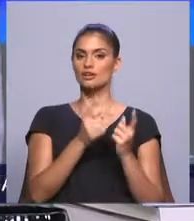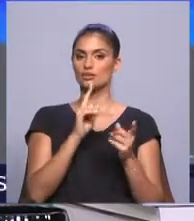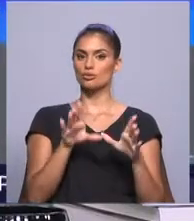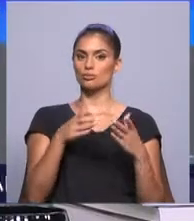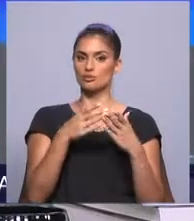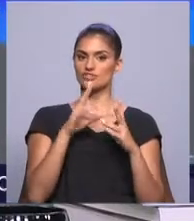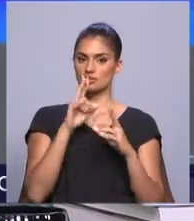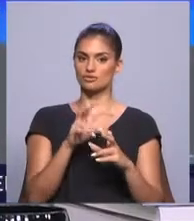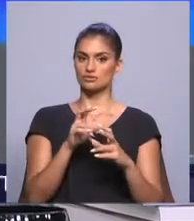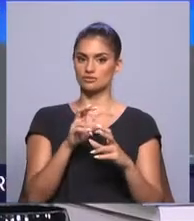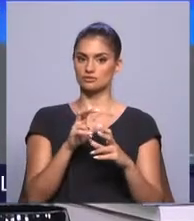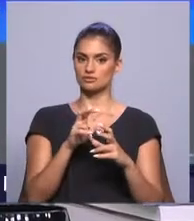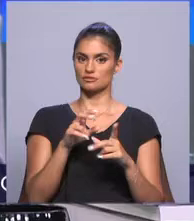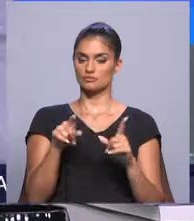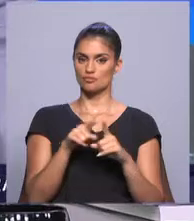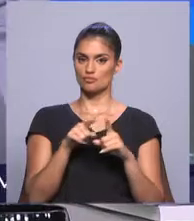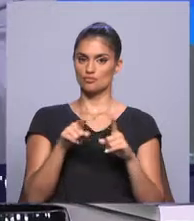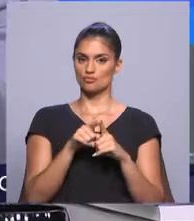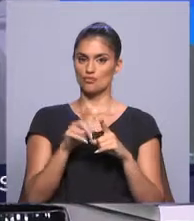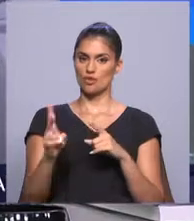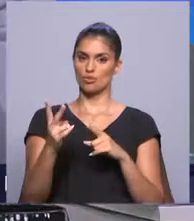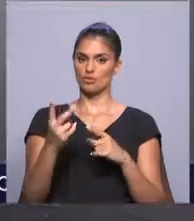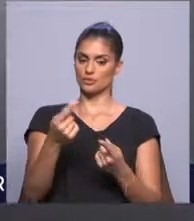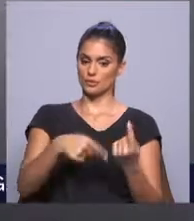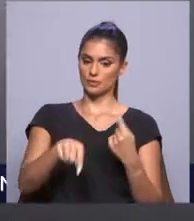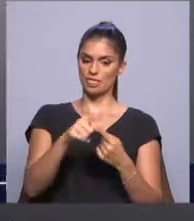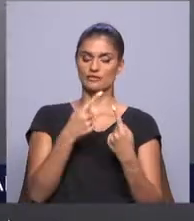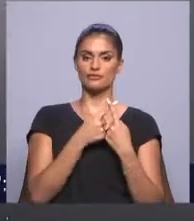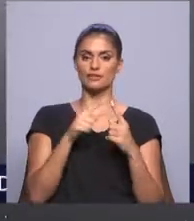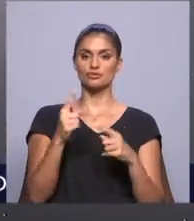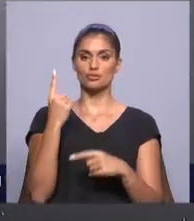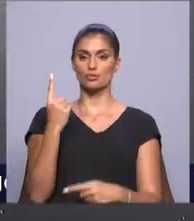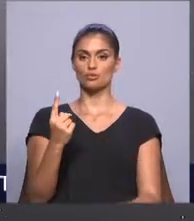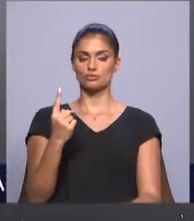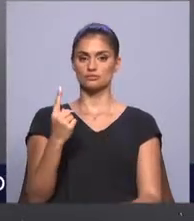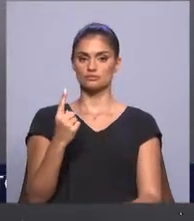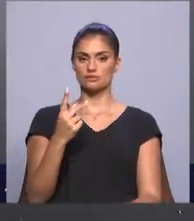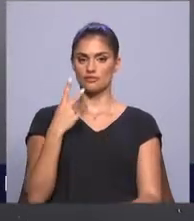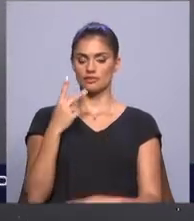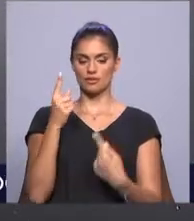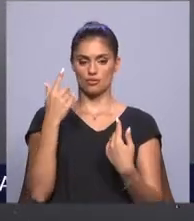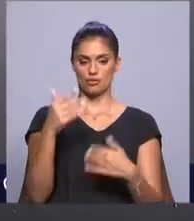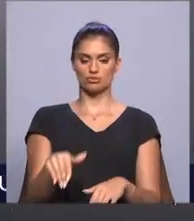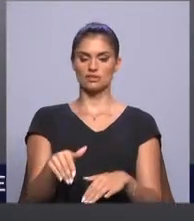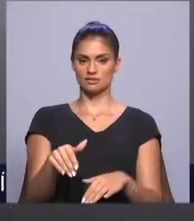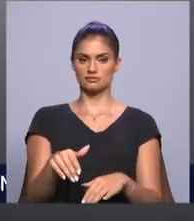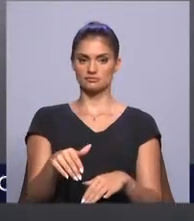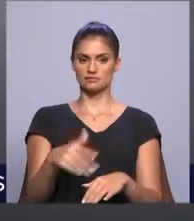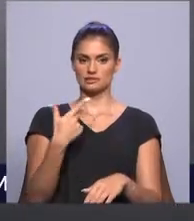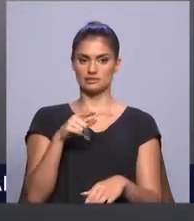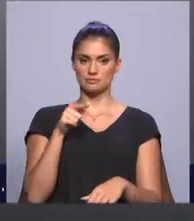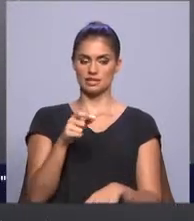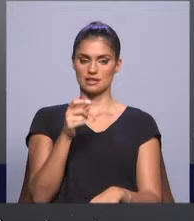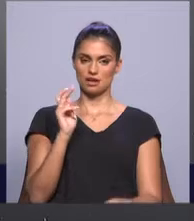que fez uma simulação com dois discos diferentes. Um disco de vida curta neste caso são cerca de 100 mil